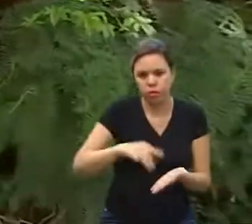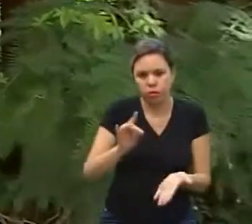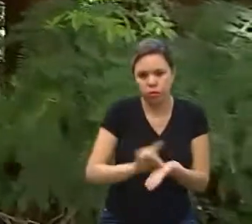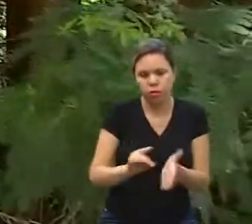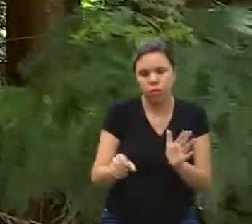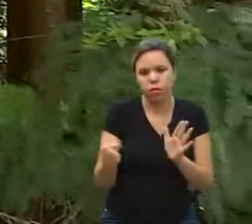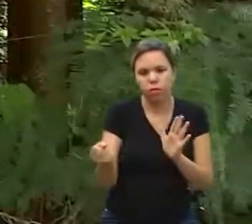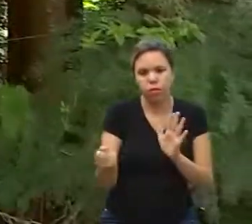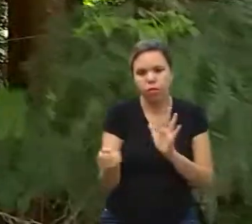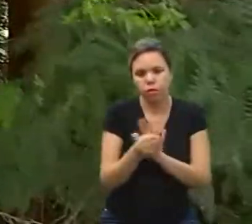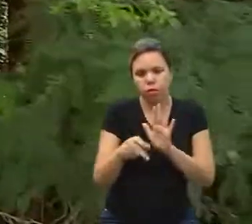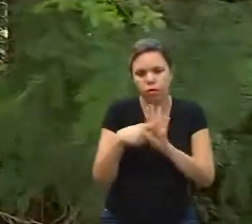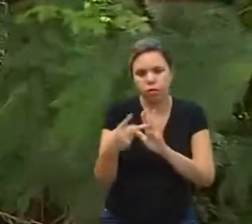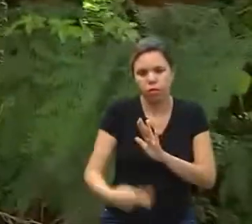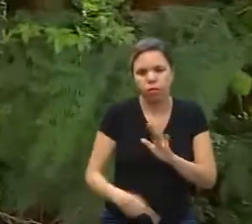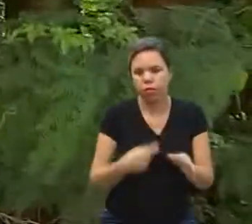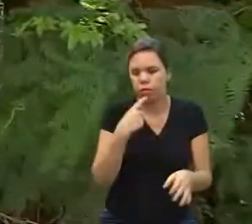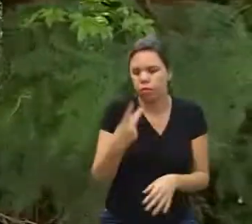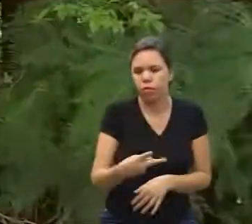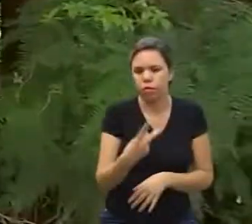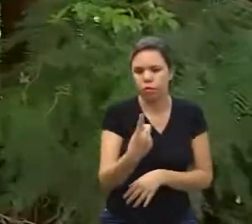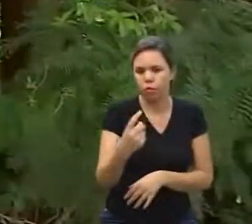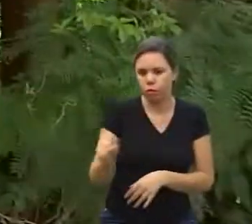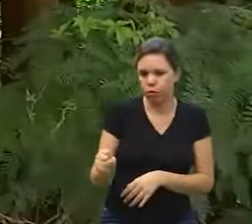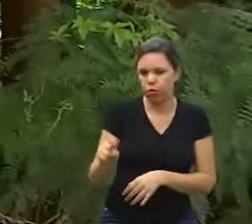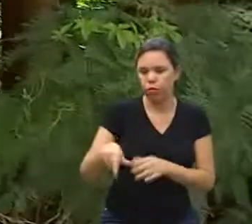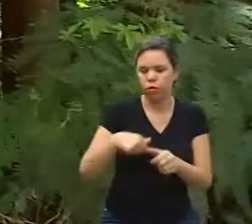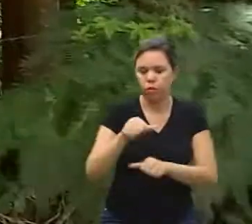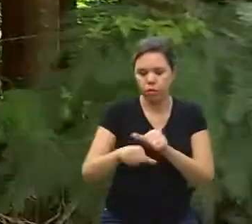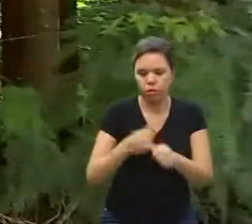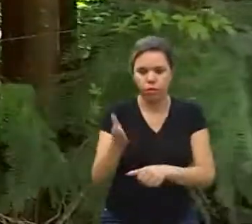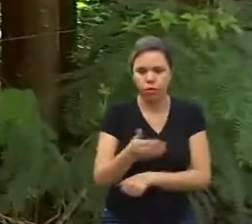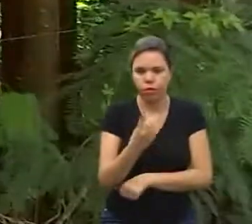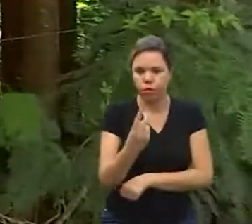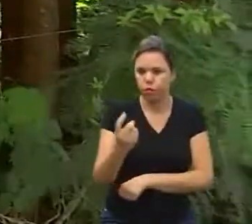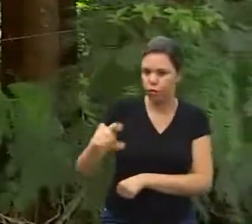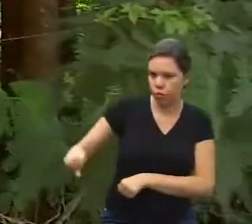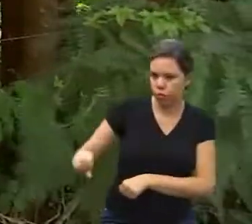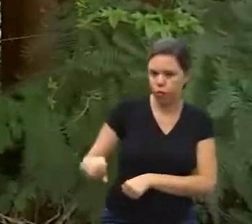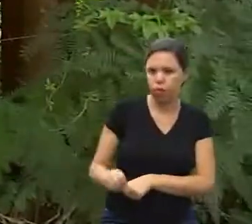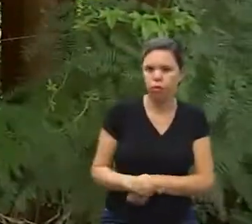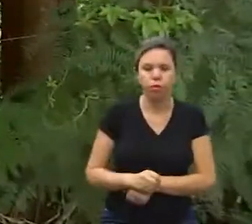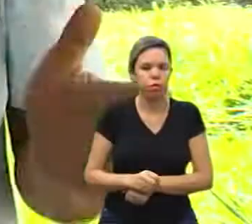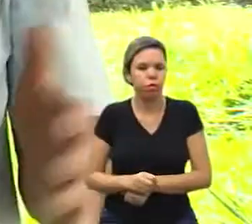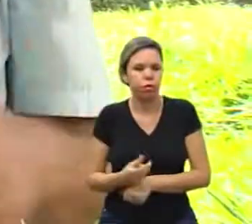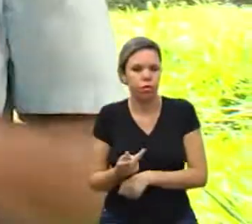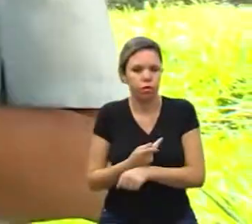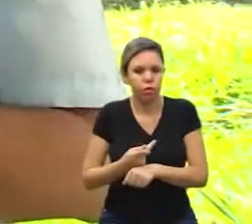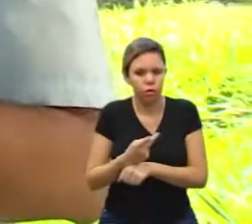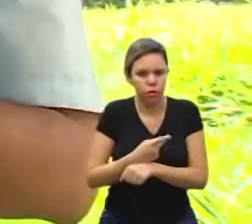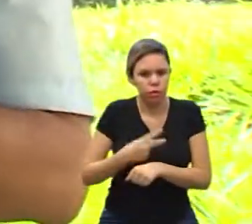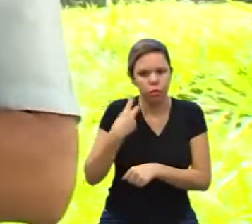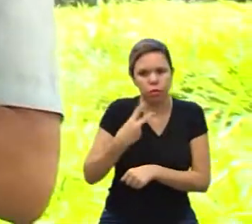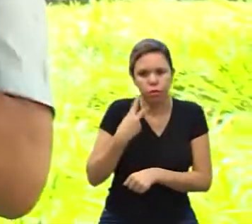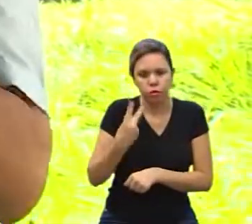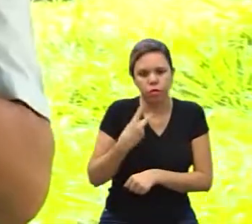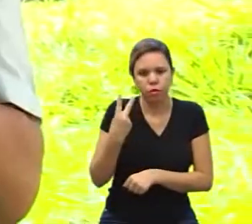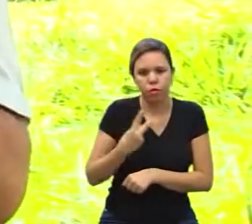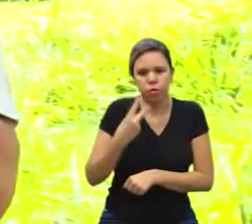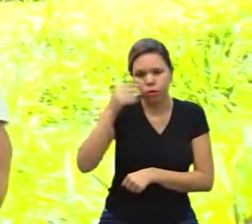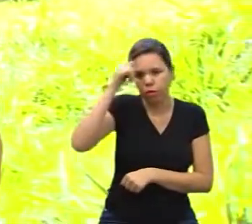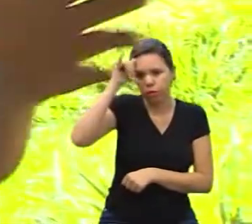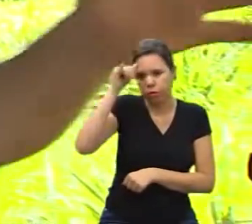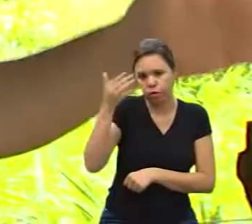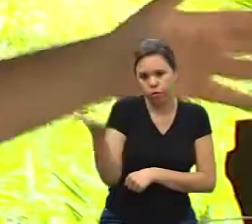tombados, acho que em 2018, em 2019 eles foram destombados pelo Condepac. Procurado pelos moradores